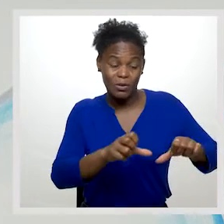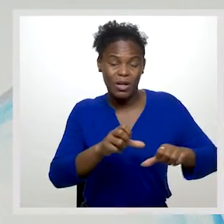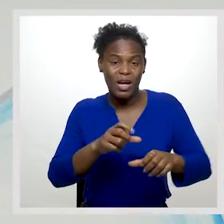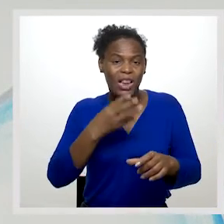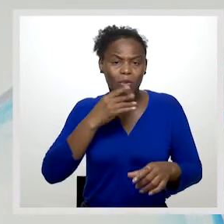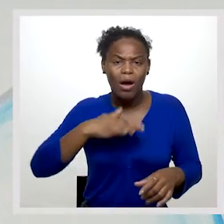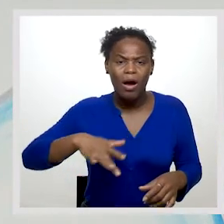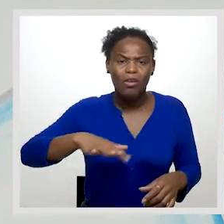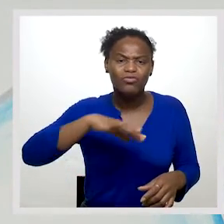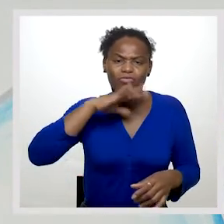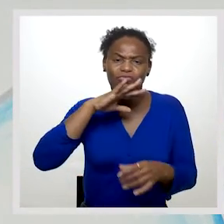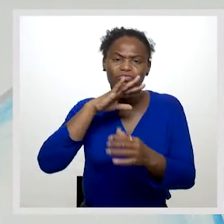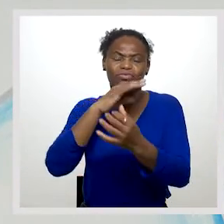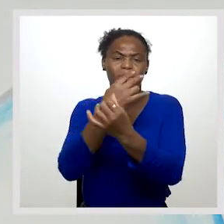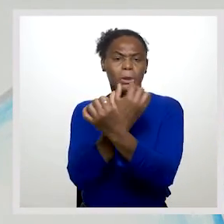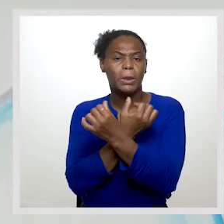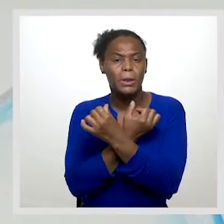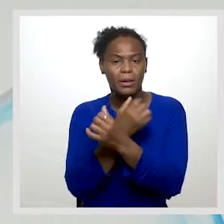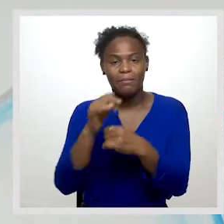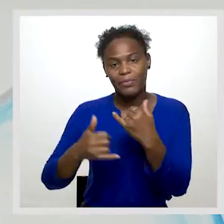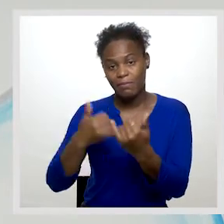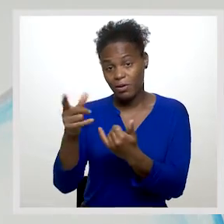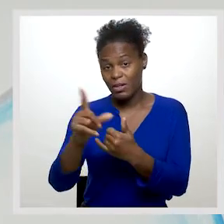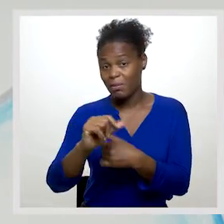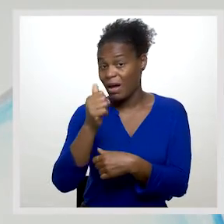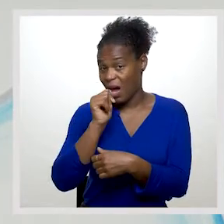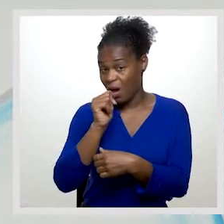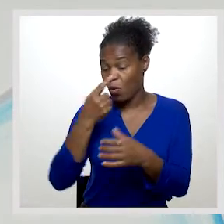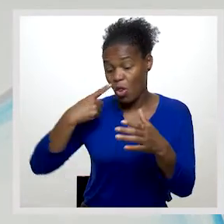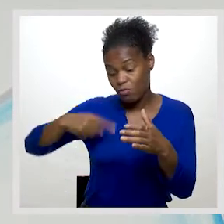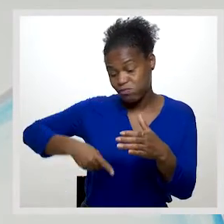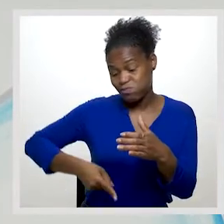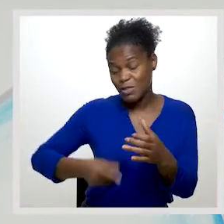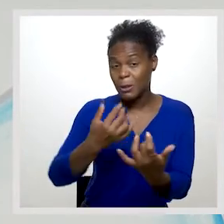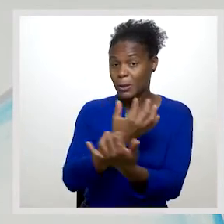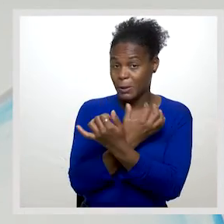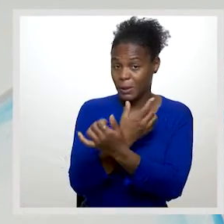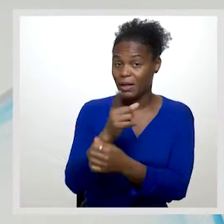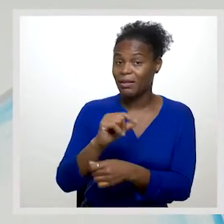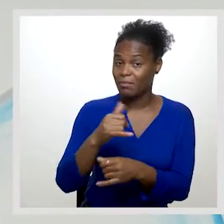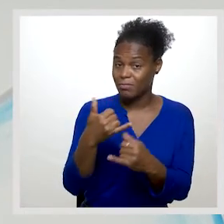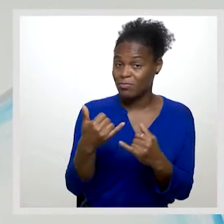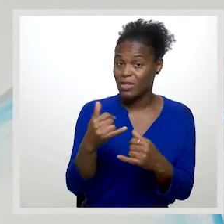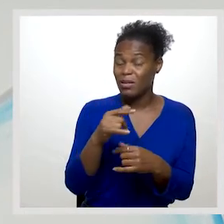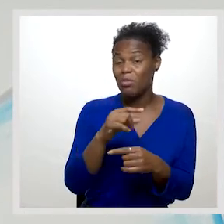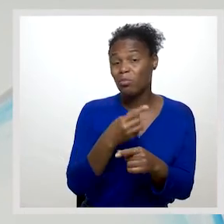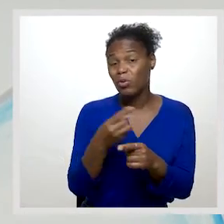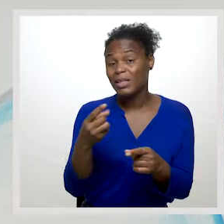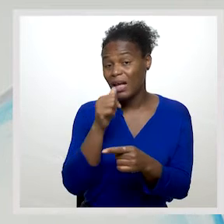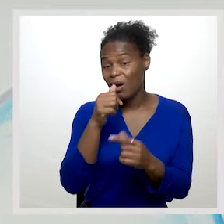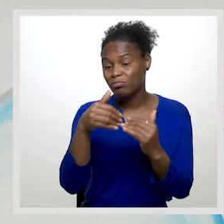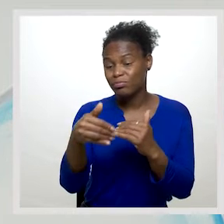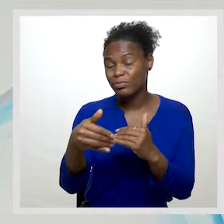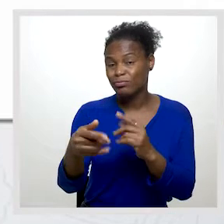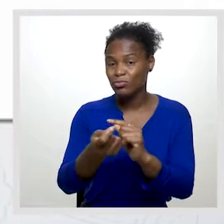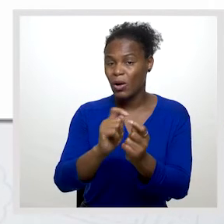solo e, provavelmente, aliás, consequentemente, contaminam a água subterrânea. Por isso, torna-se um bem muito escasso.